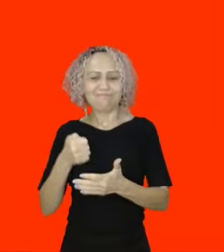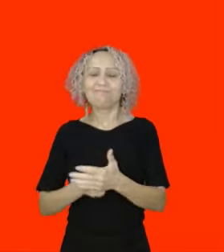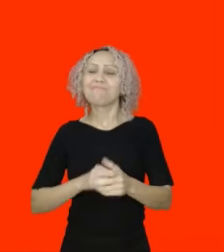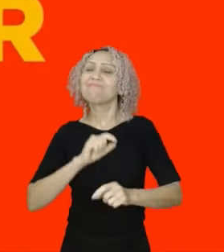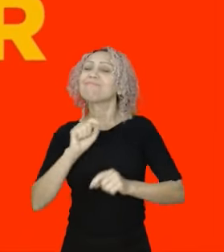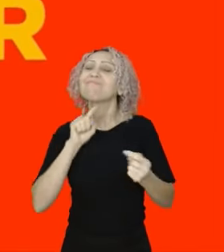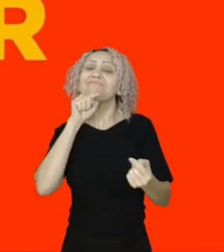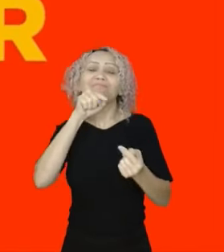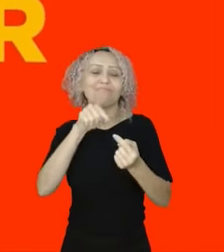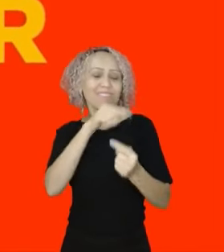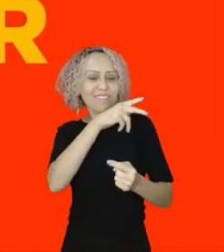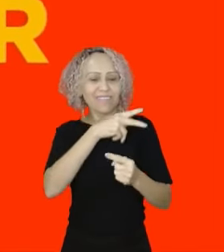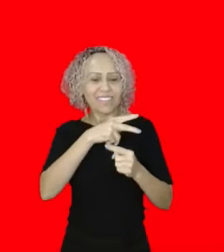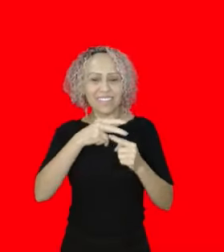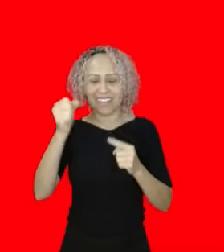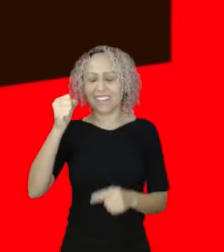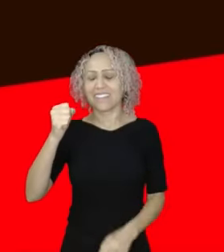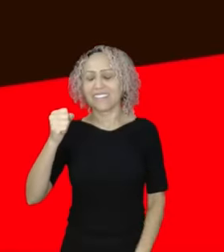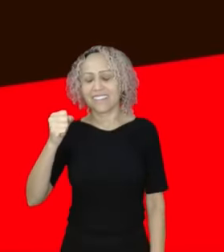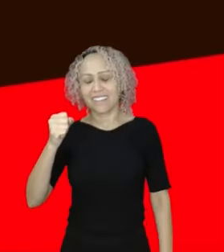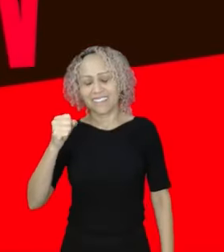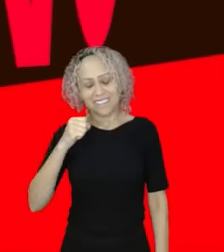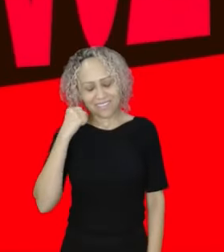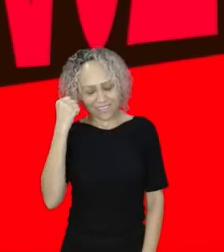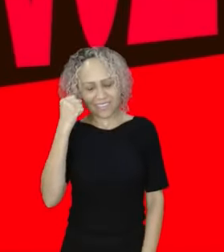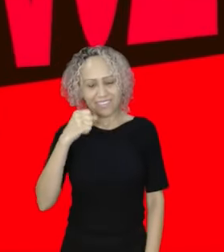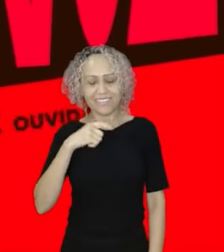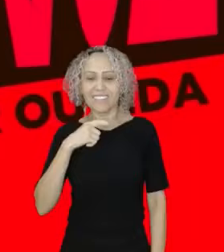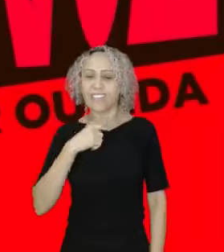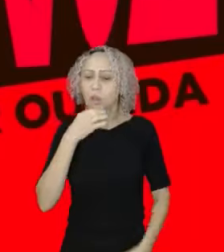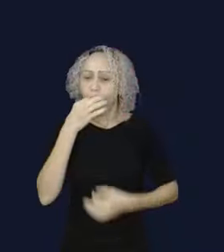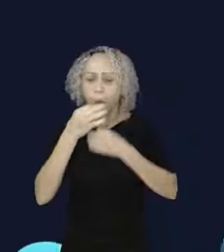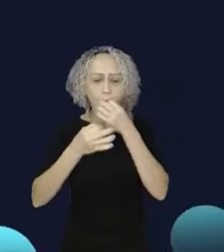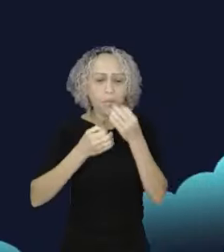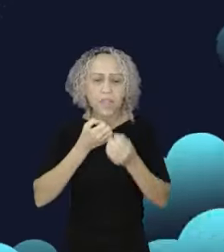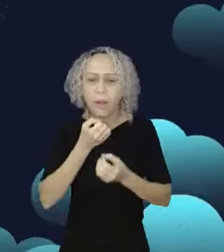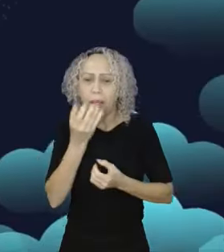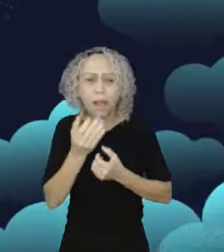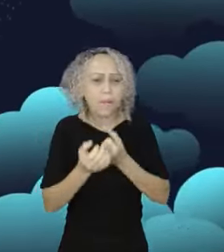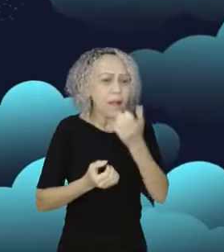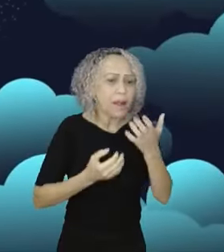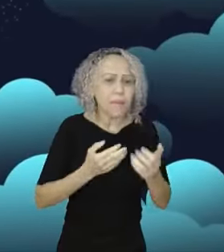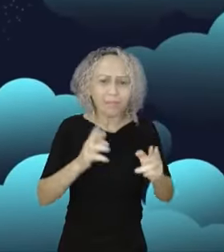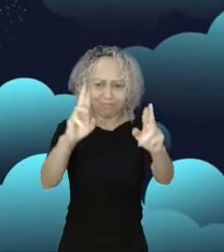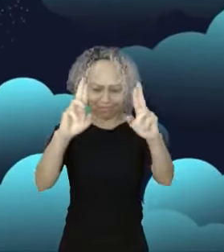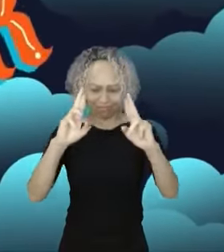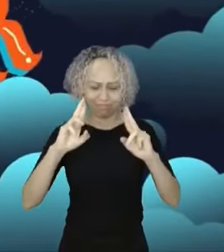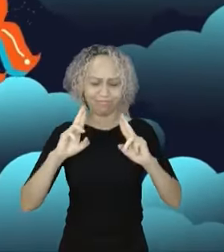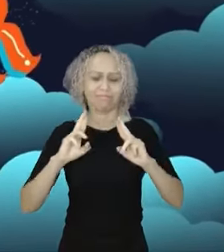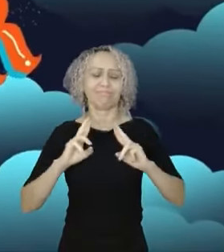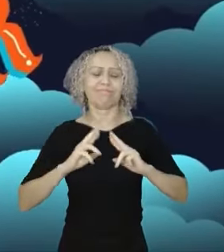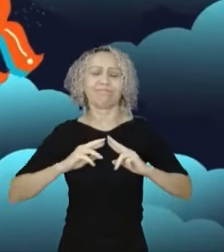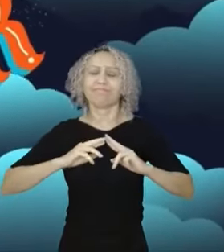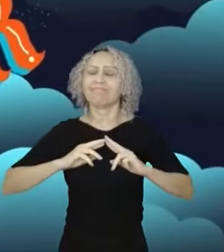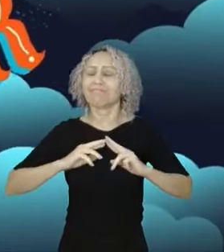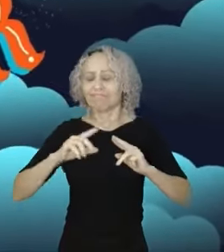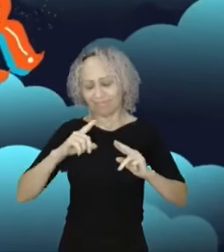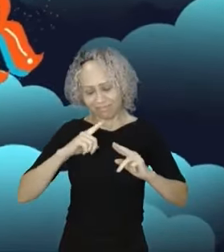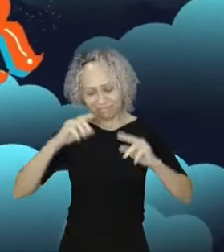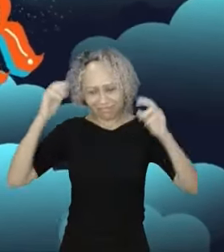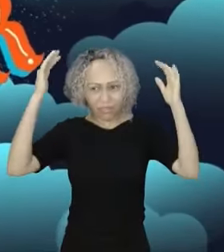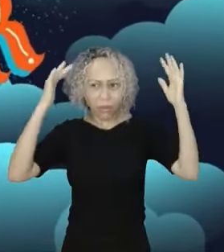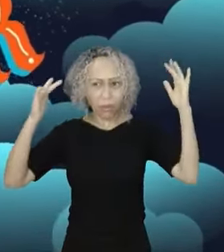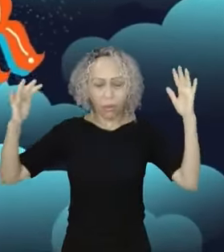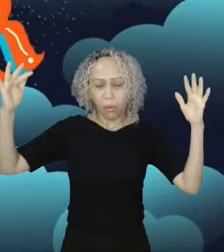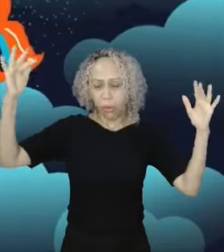Batalhando pra vencer Tenho voz pra ser ouvida Tenho sonhos pra viver